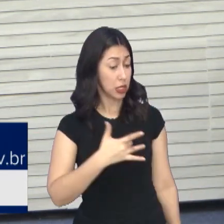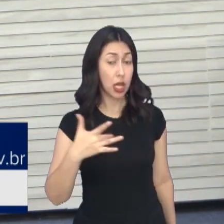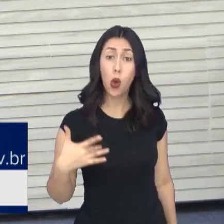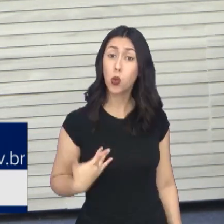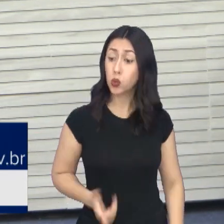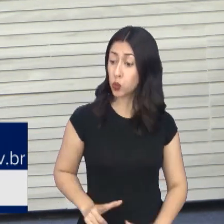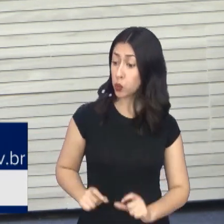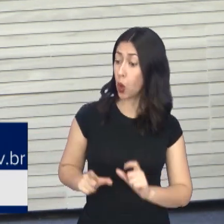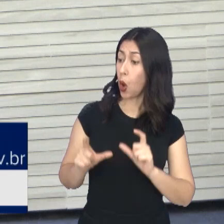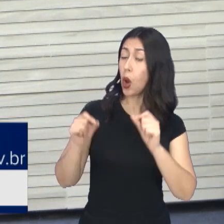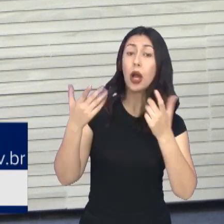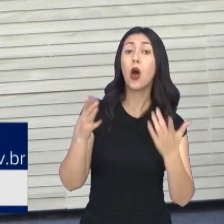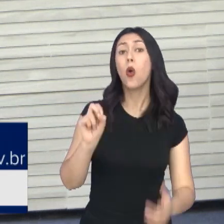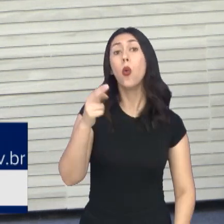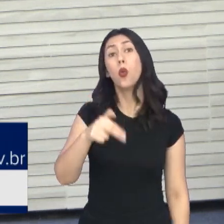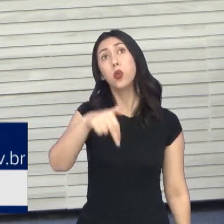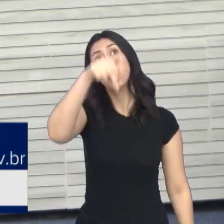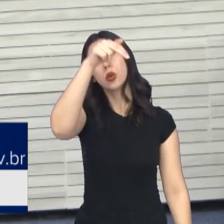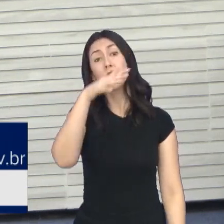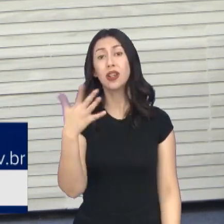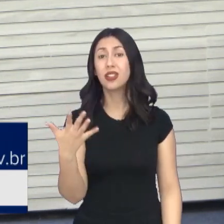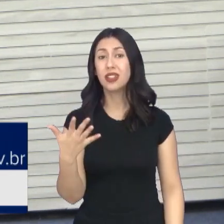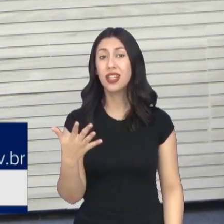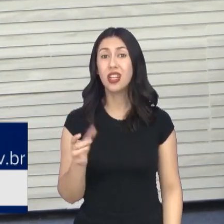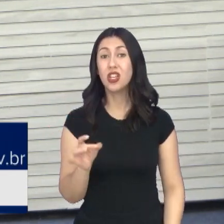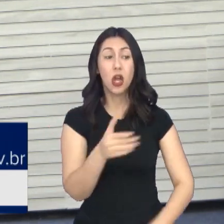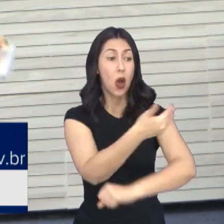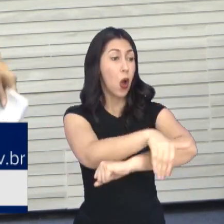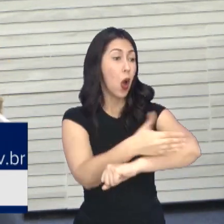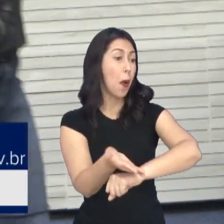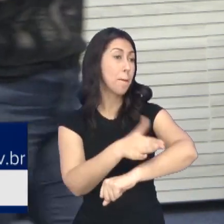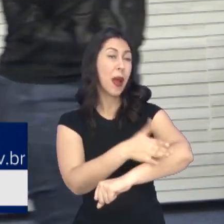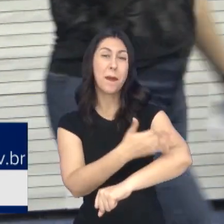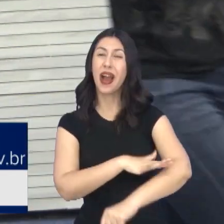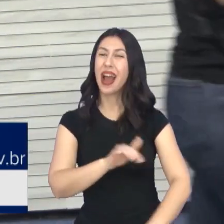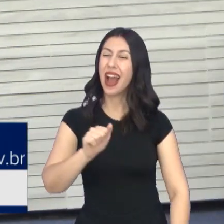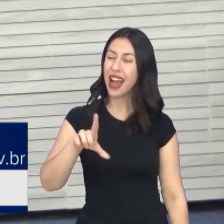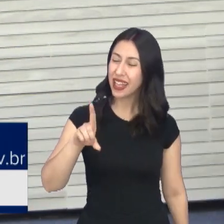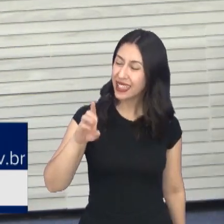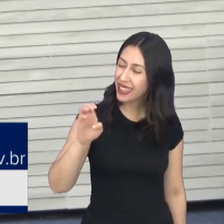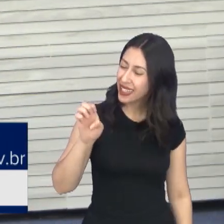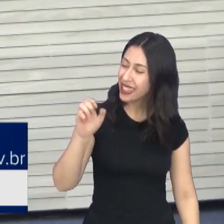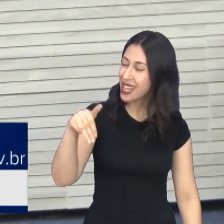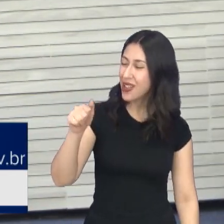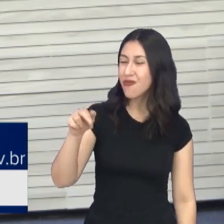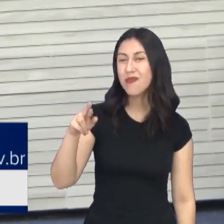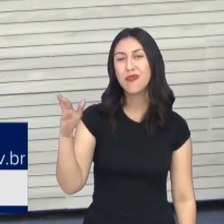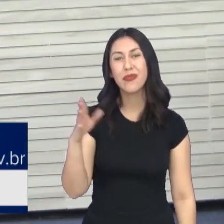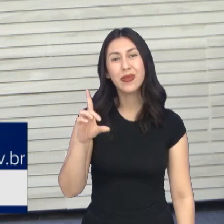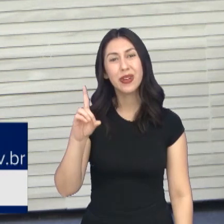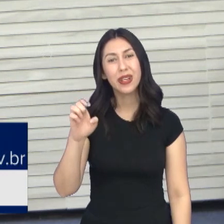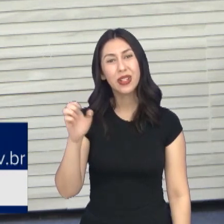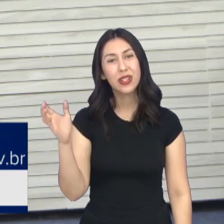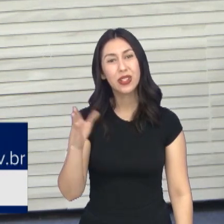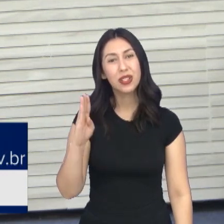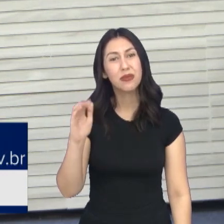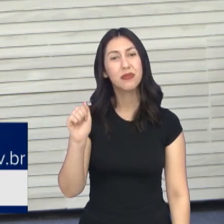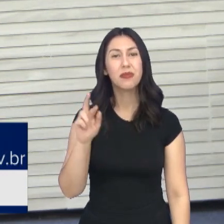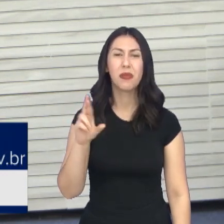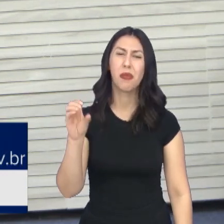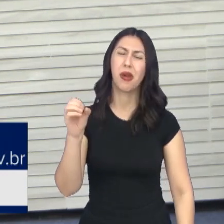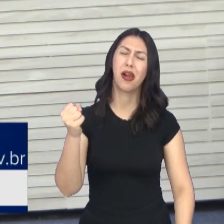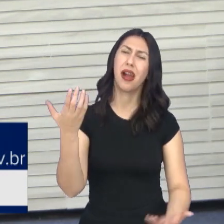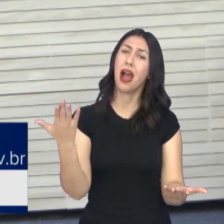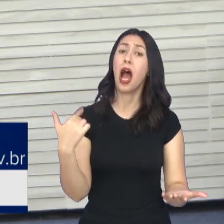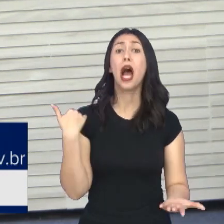o câncer, ou na região norte, e não em trocar asfalto da Avenida Ademar de Barros. Então, meu amigo, se a gente fala aqui, não é quanto